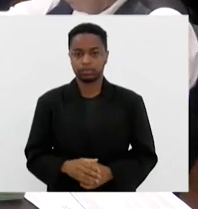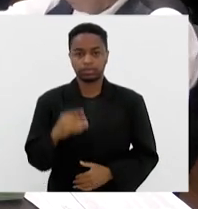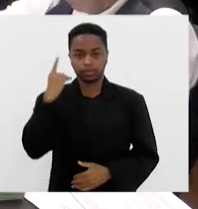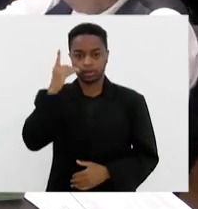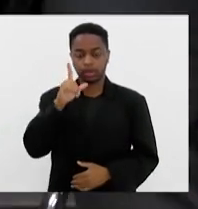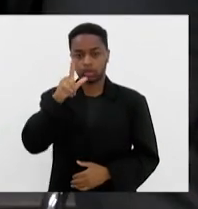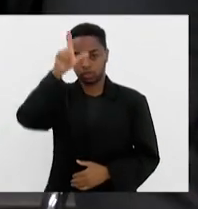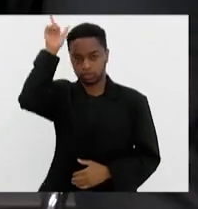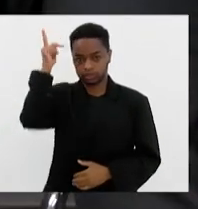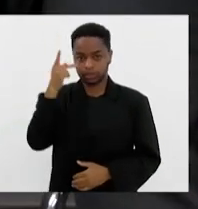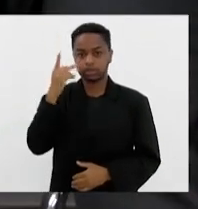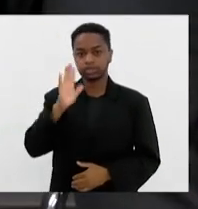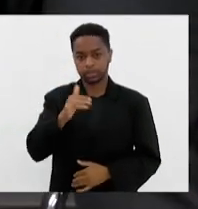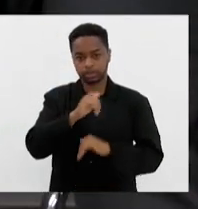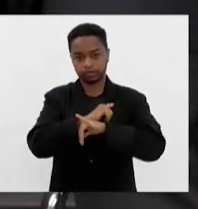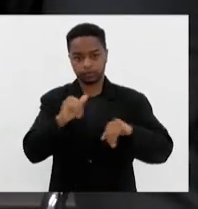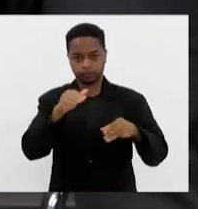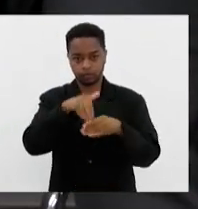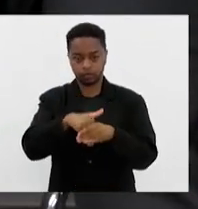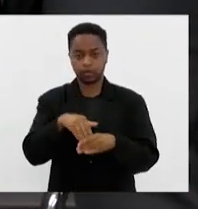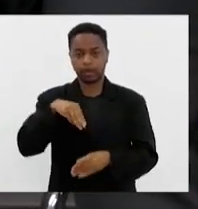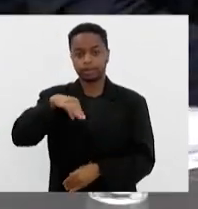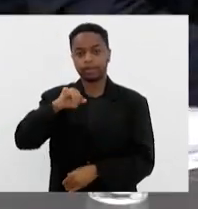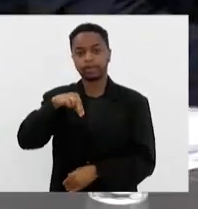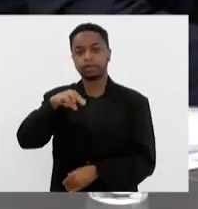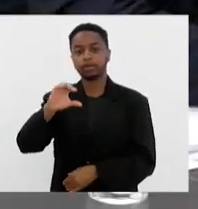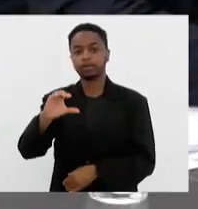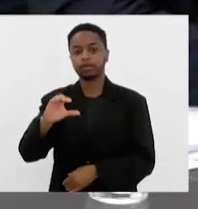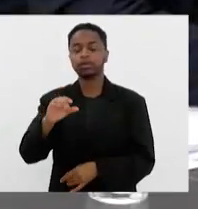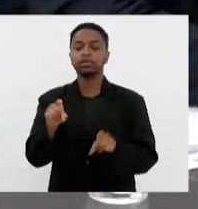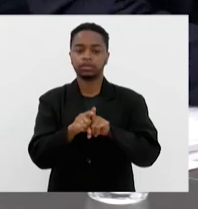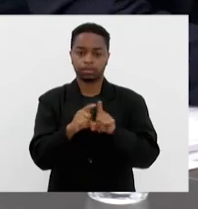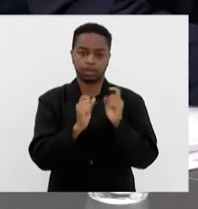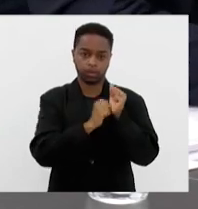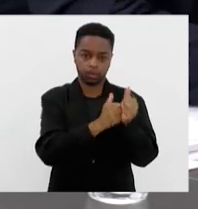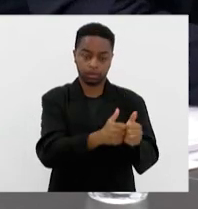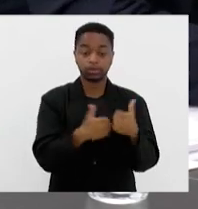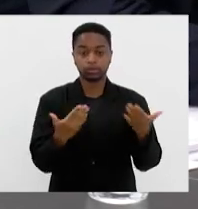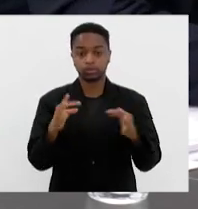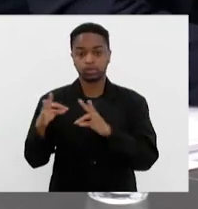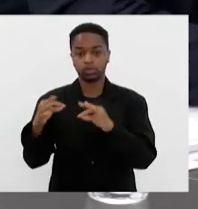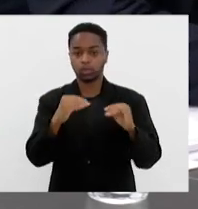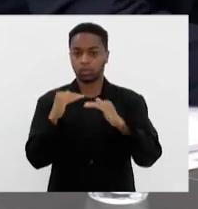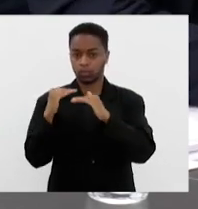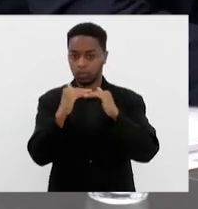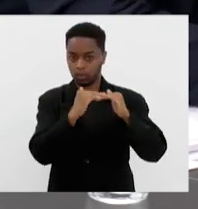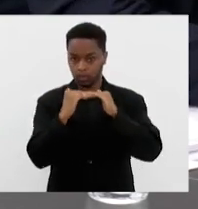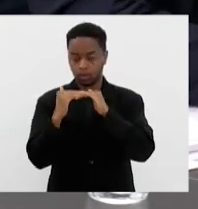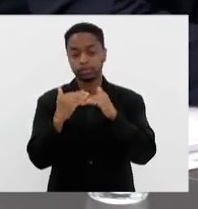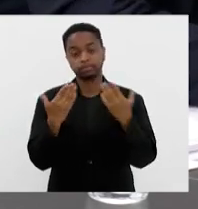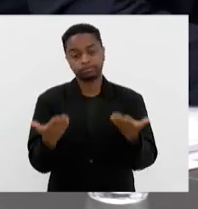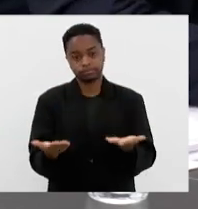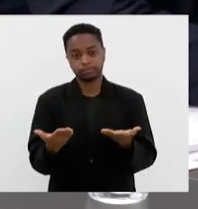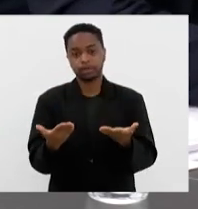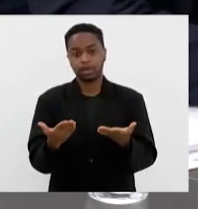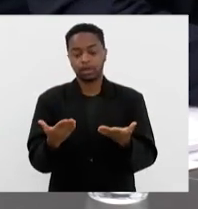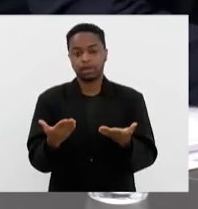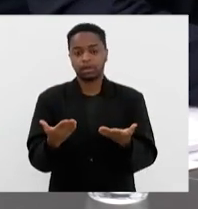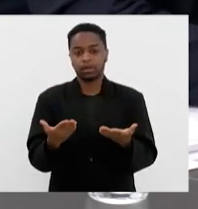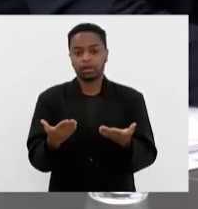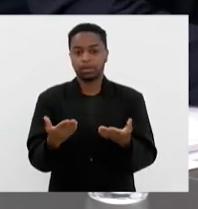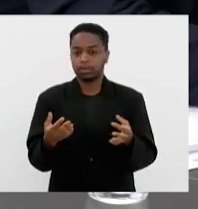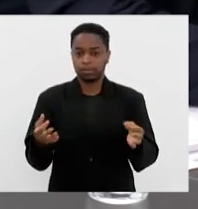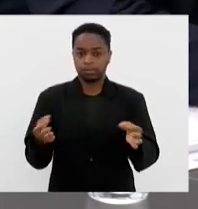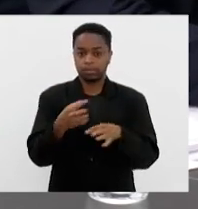Luiz Paulo, já declarou o voto. Deputado Mink. Também acompanha. Então, por unanimidade, vencido o